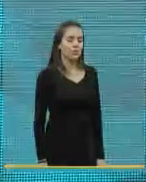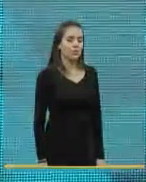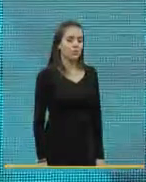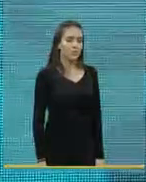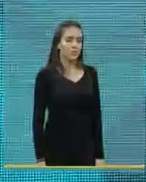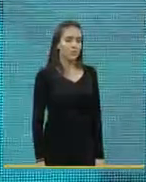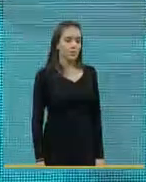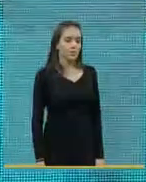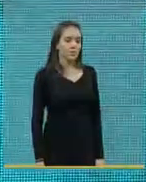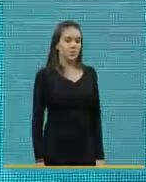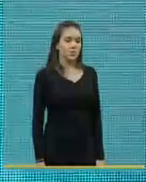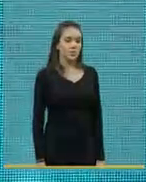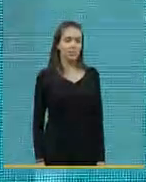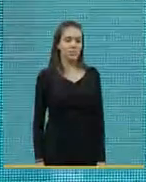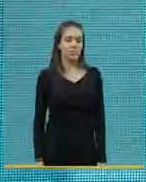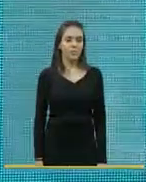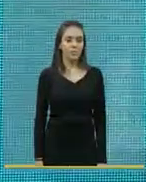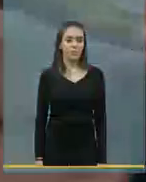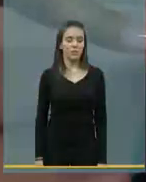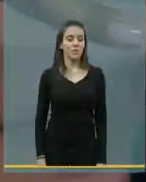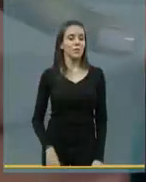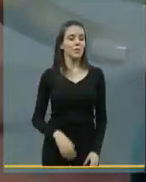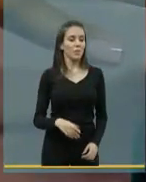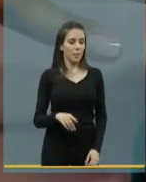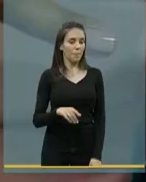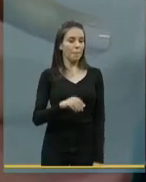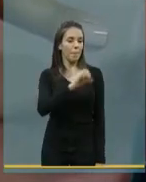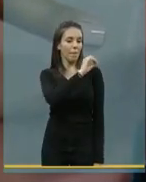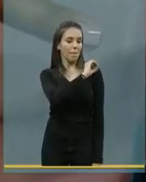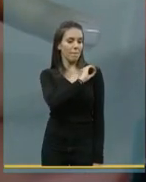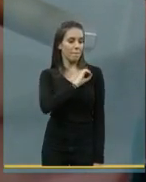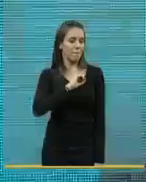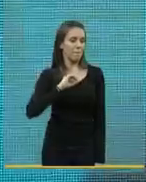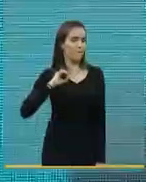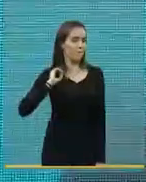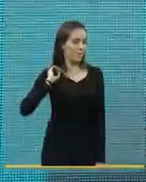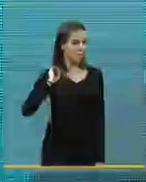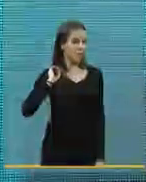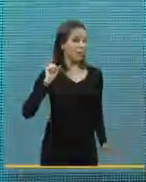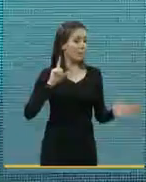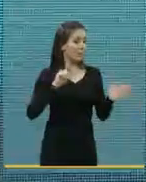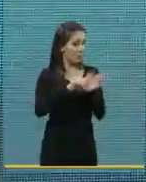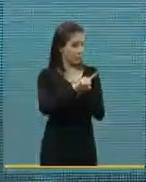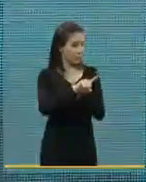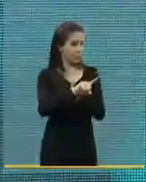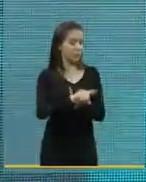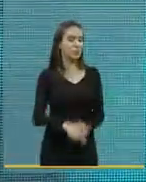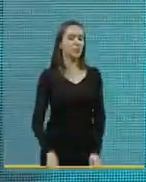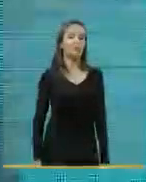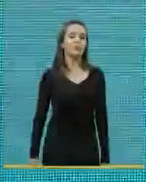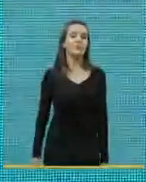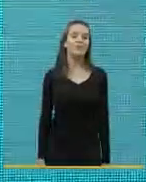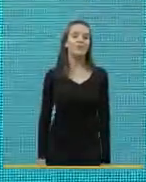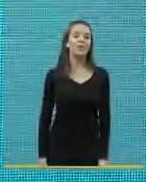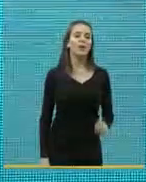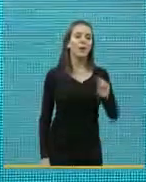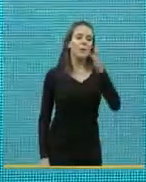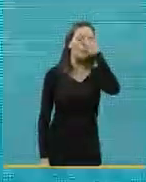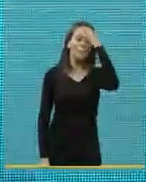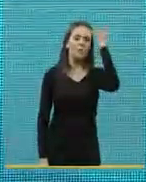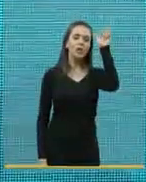à candidata marina silva pergunta quem irá